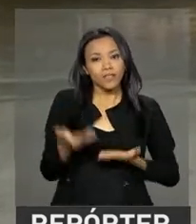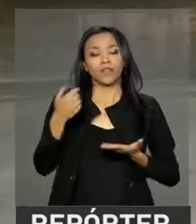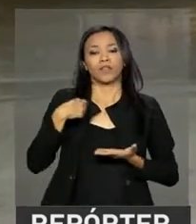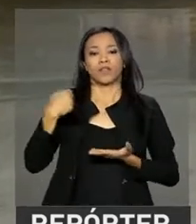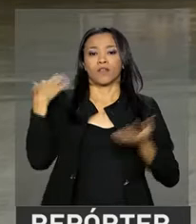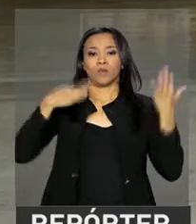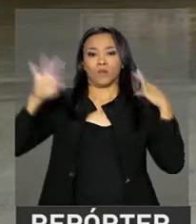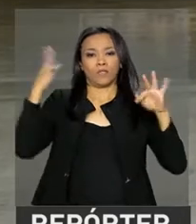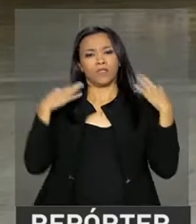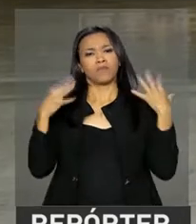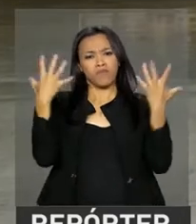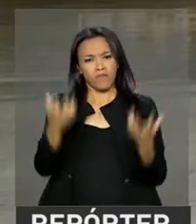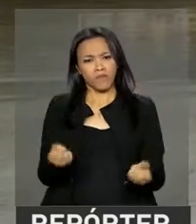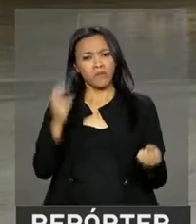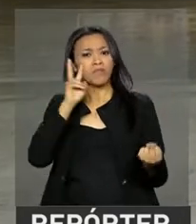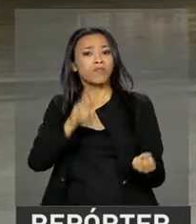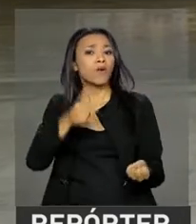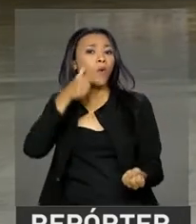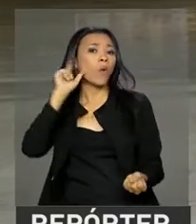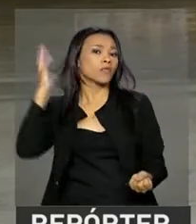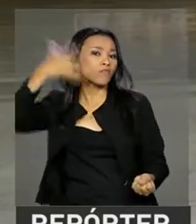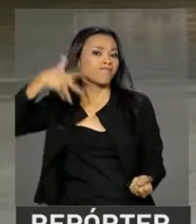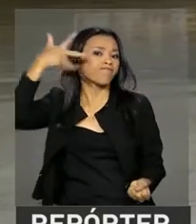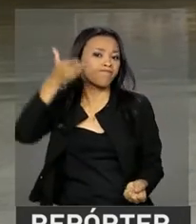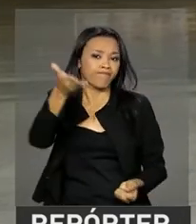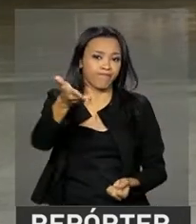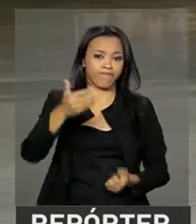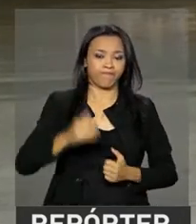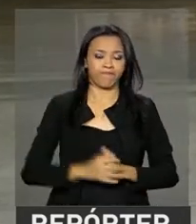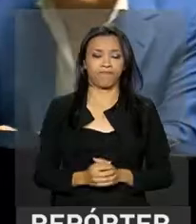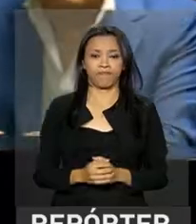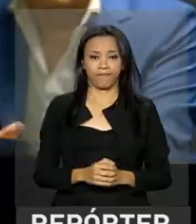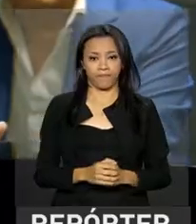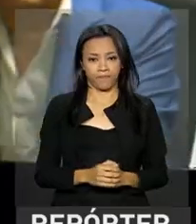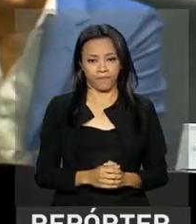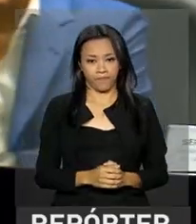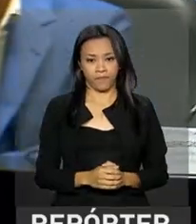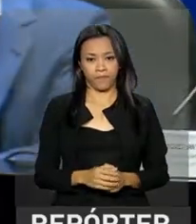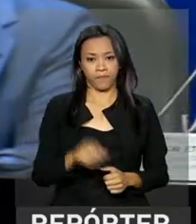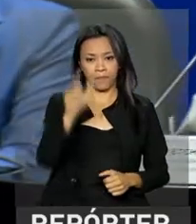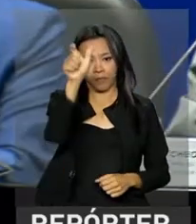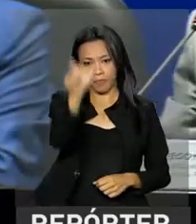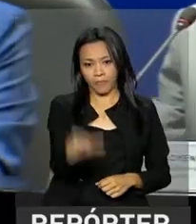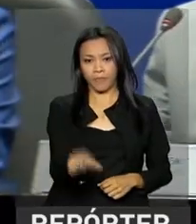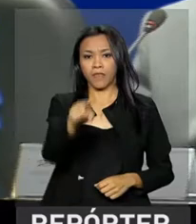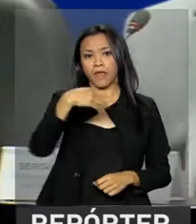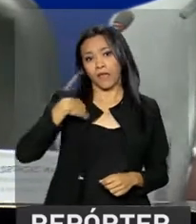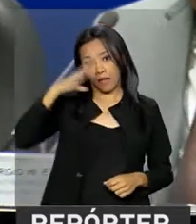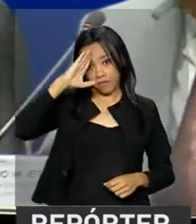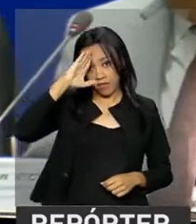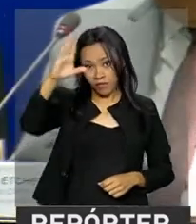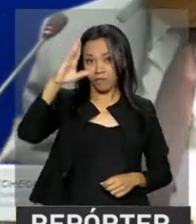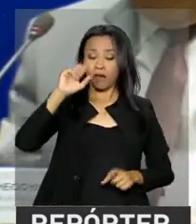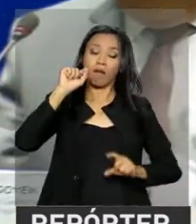segurança vamos ouvir o que disse ontem o ministro da defesa principal mudança